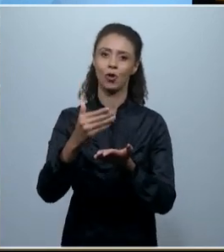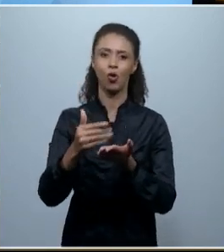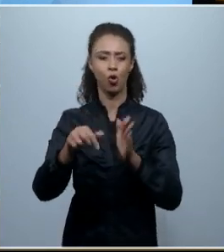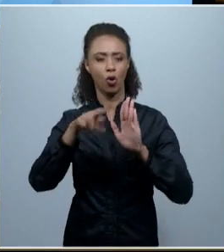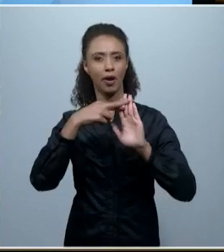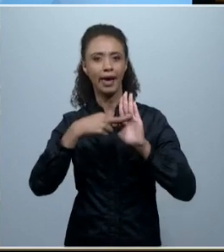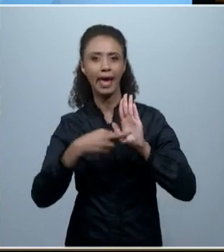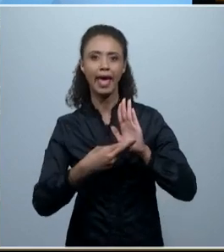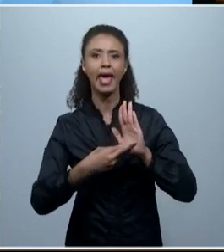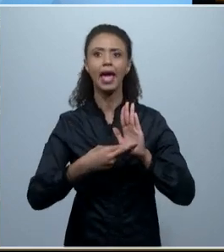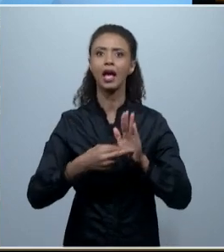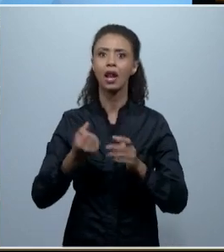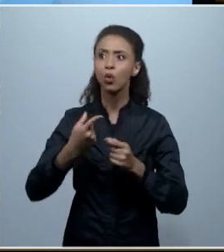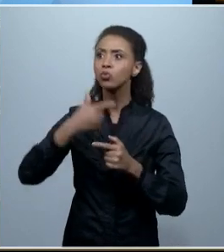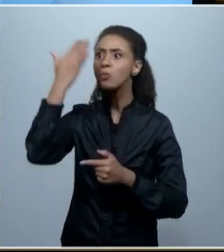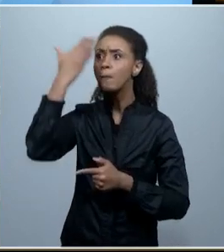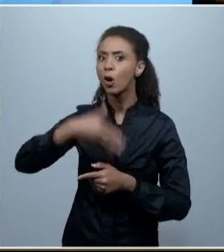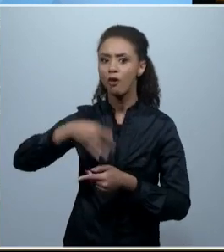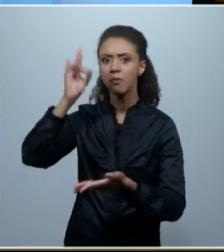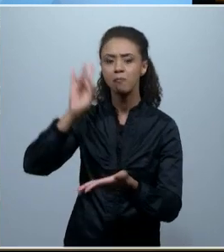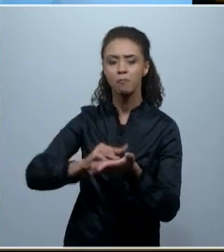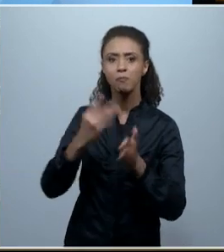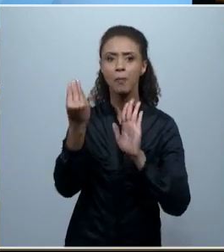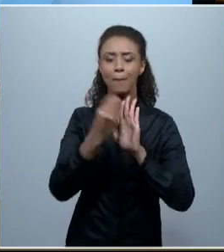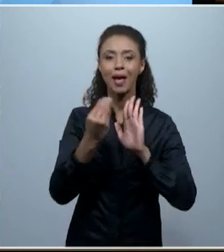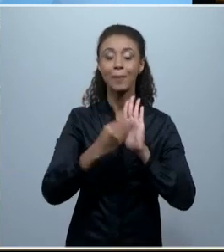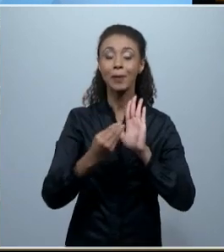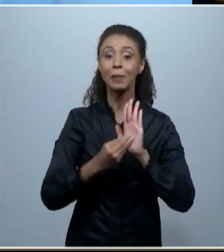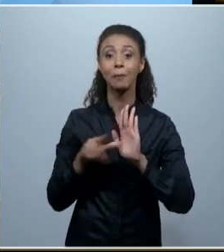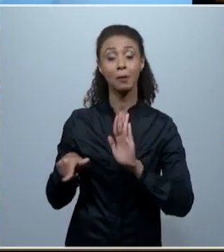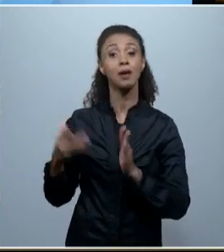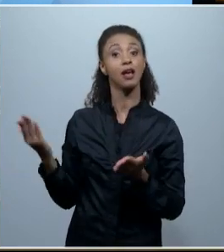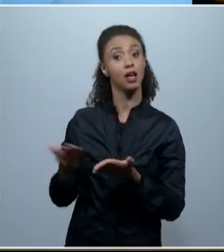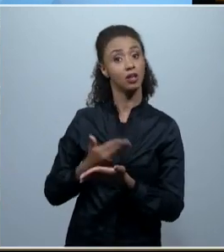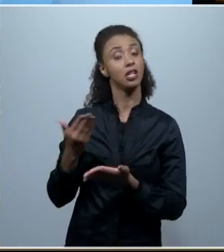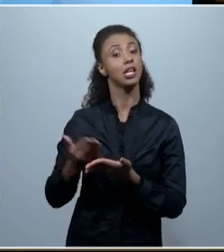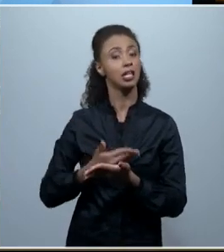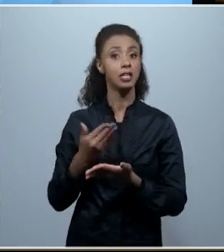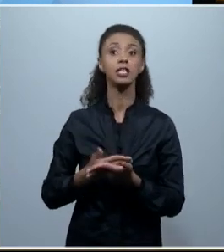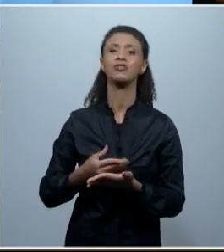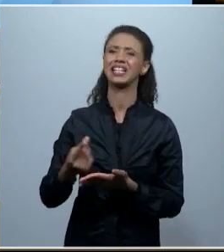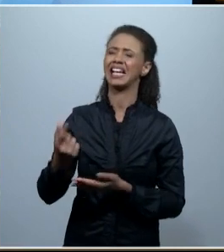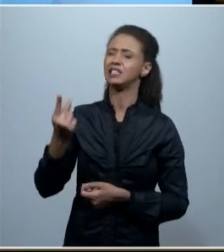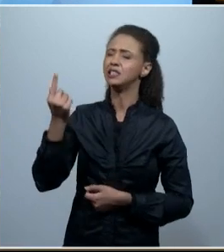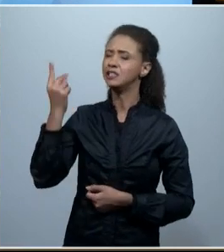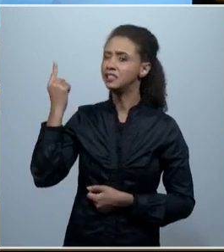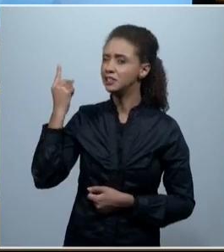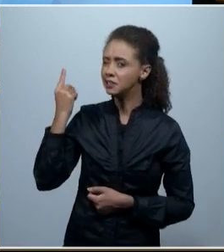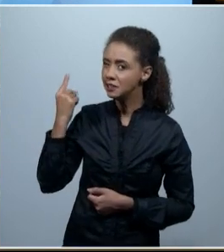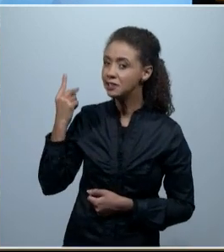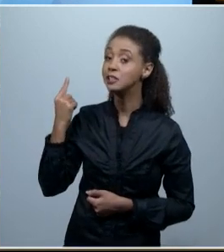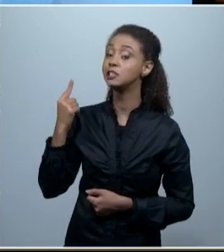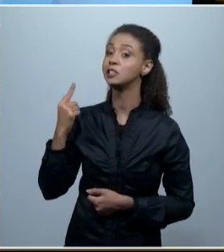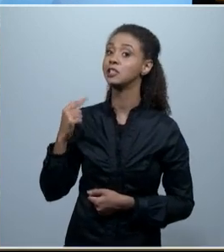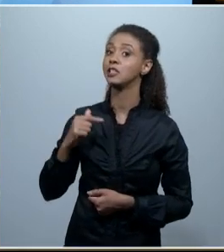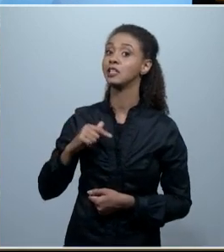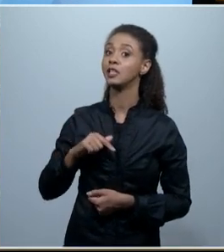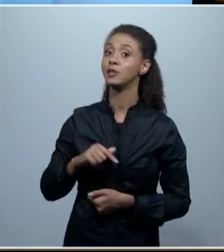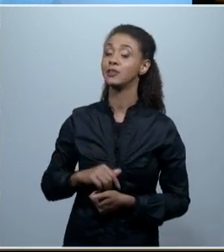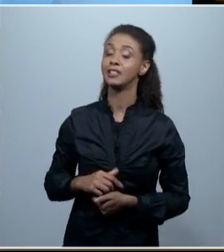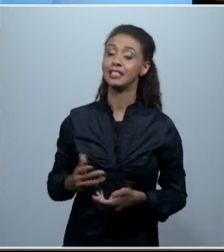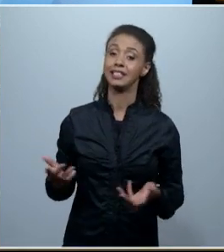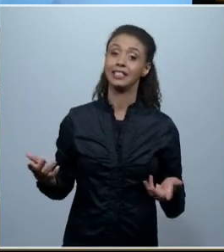mas com fatos válidos e provados é é um livro super antigo na e e é um